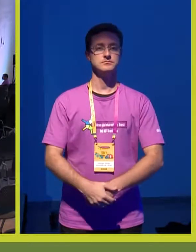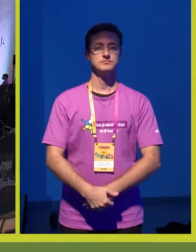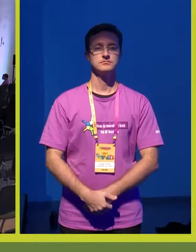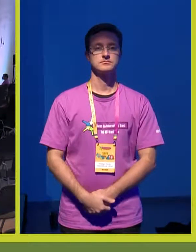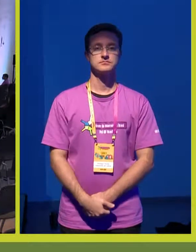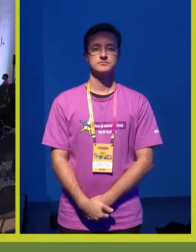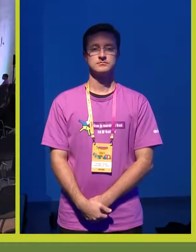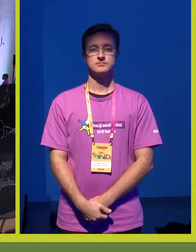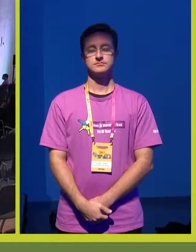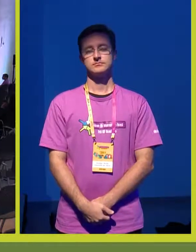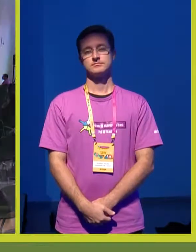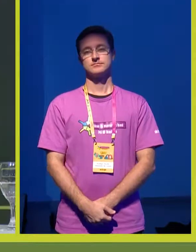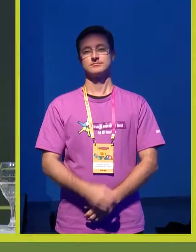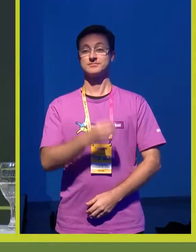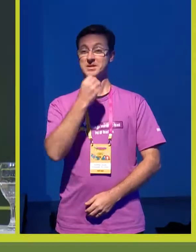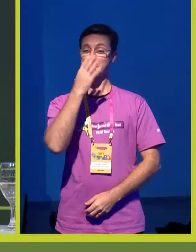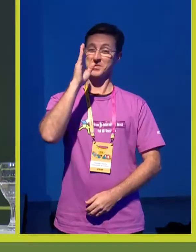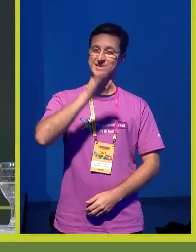Boa tarde, gente, tudo bem?